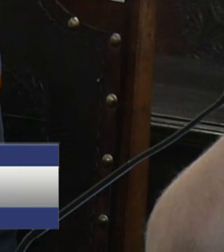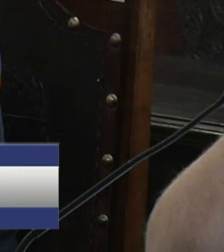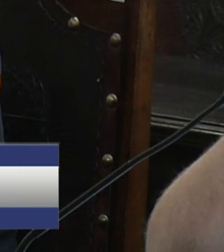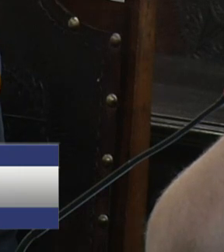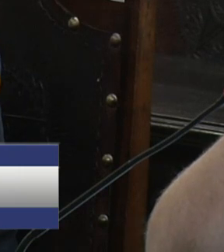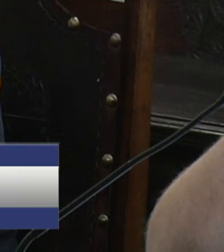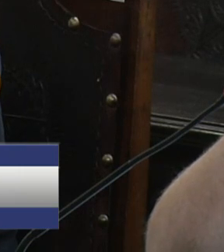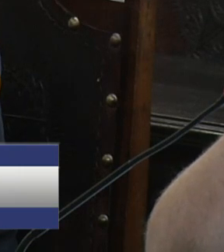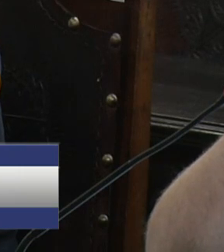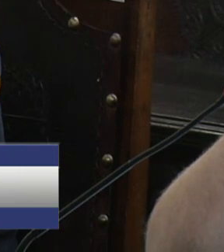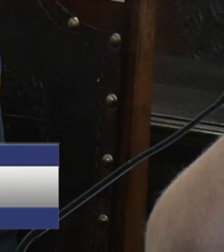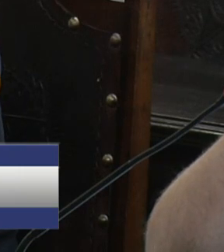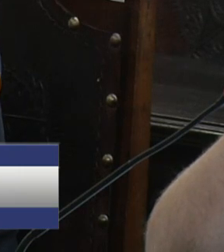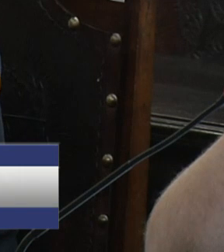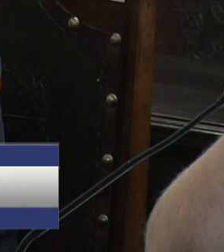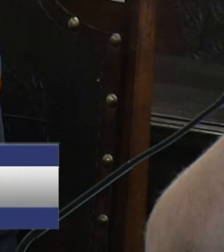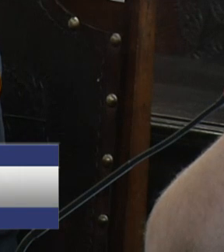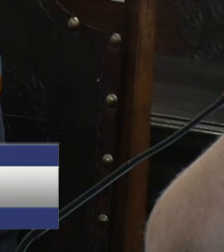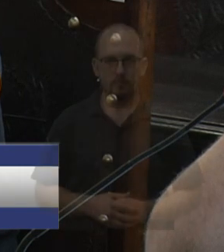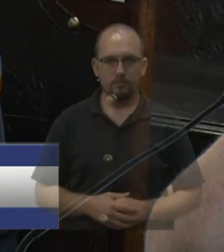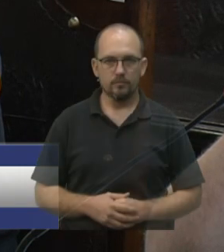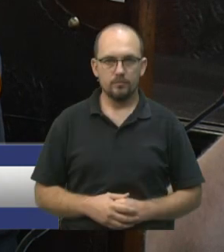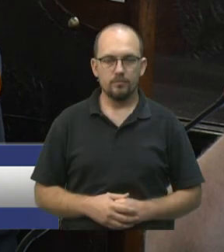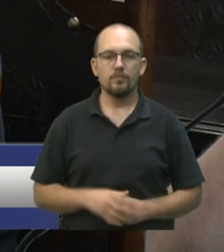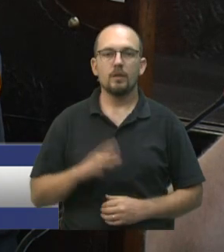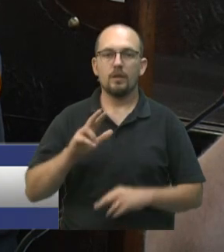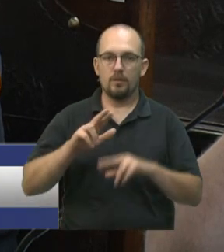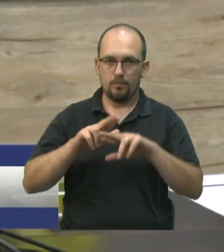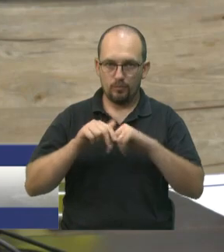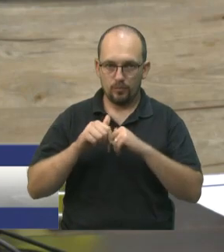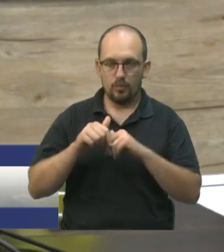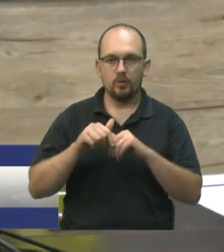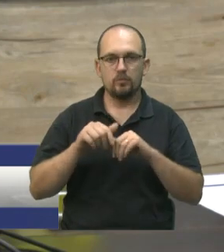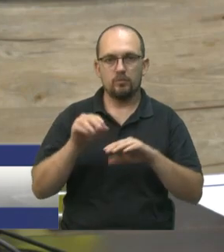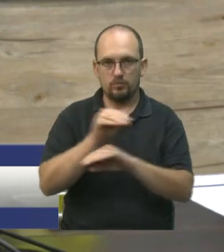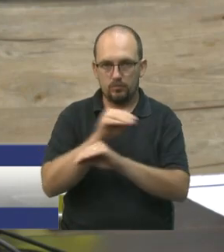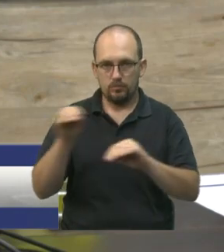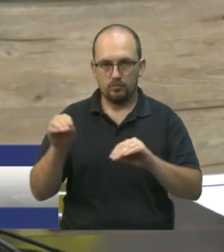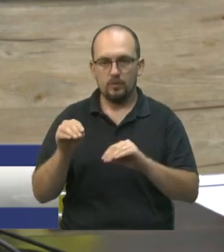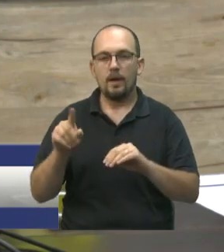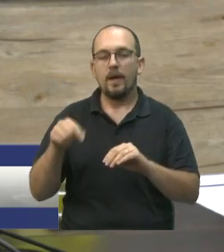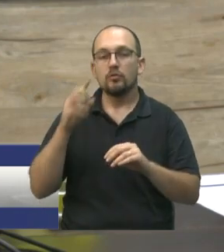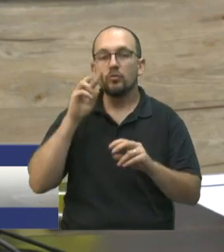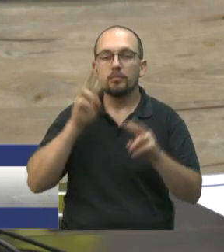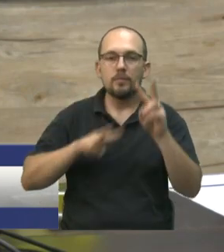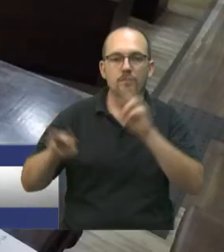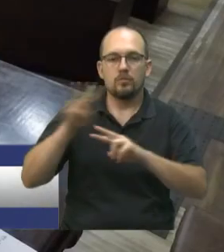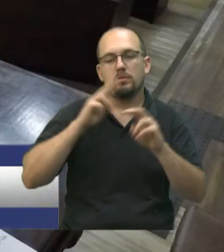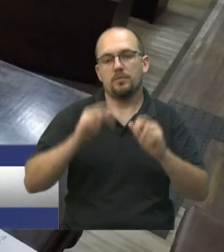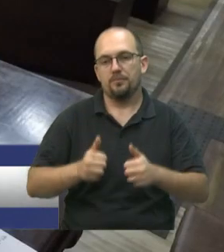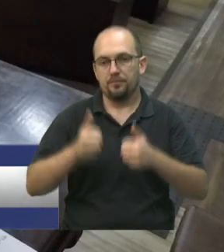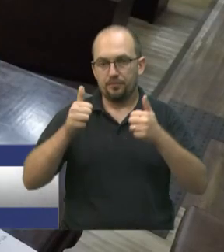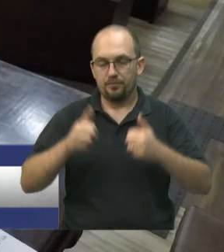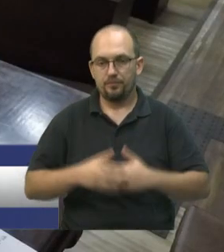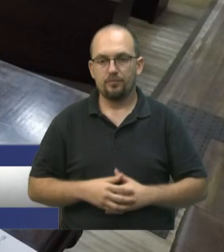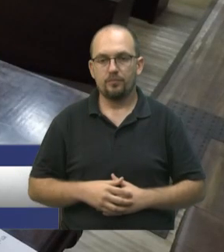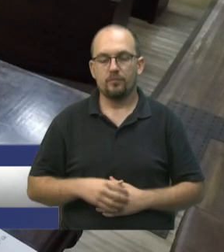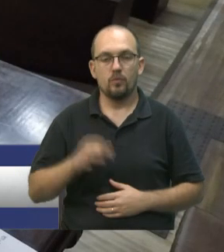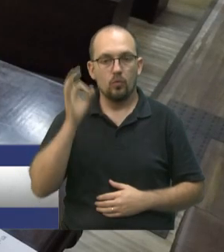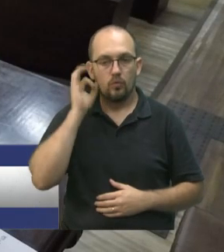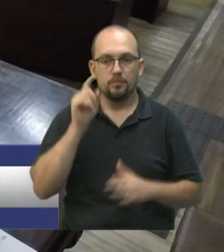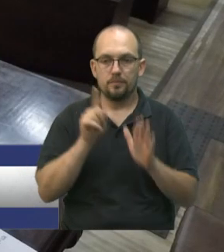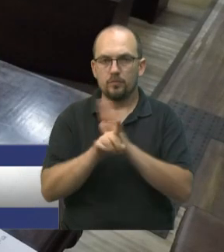uma melhor visualização das ações. Ok. Só uma dúvida em relação, complementando a palavra do